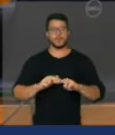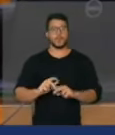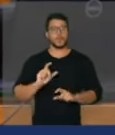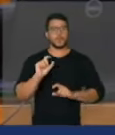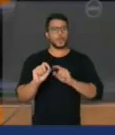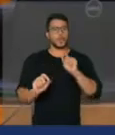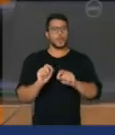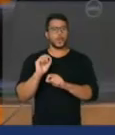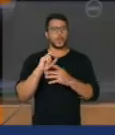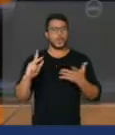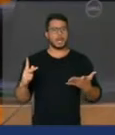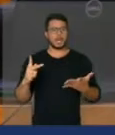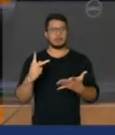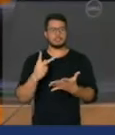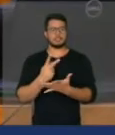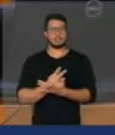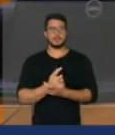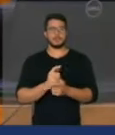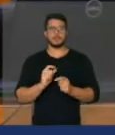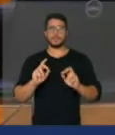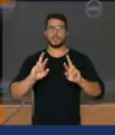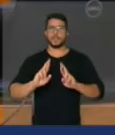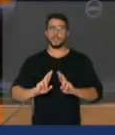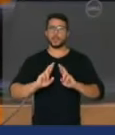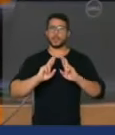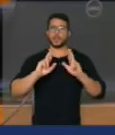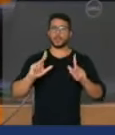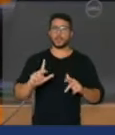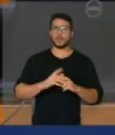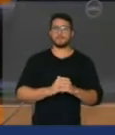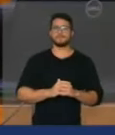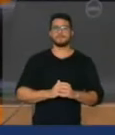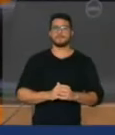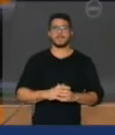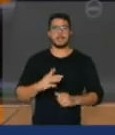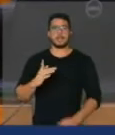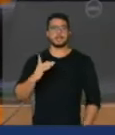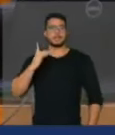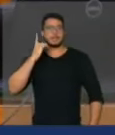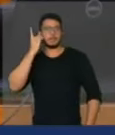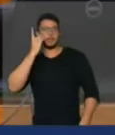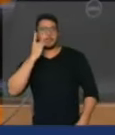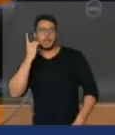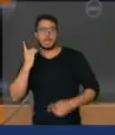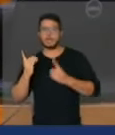questão não é um ou outro parlamentar individualmente,